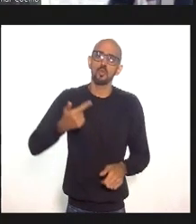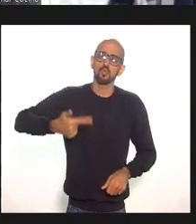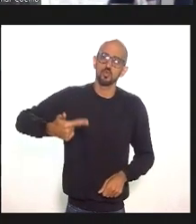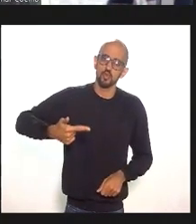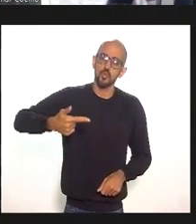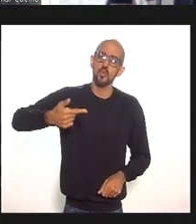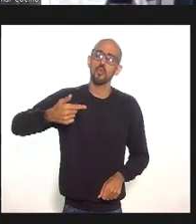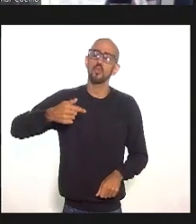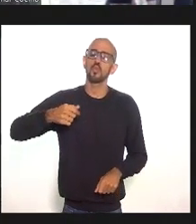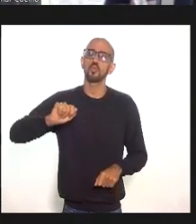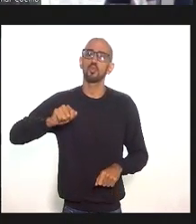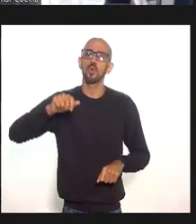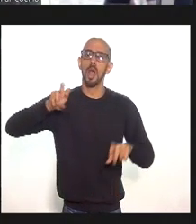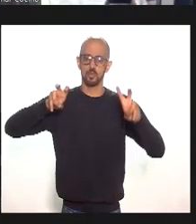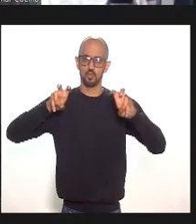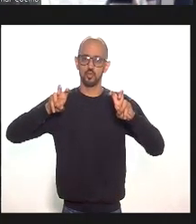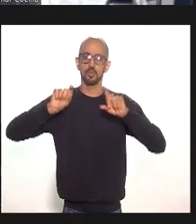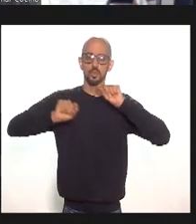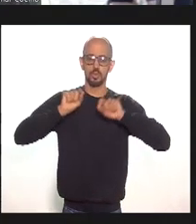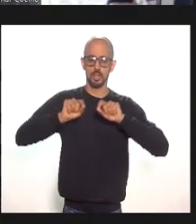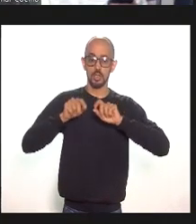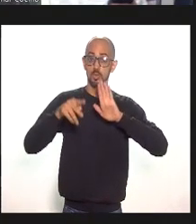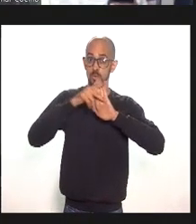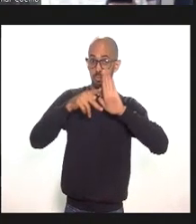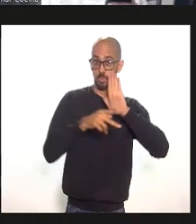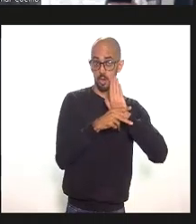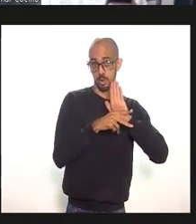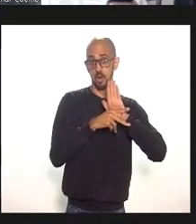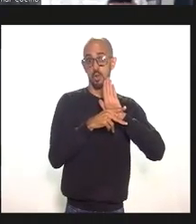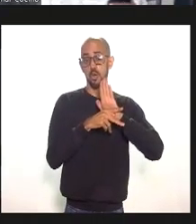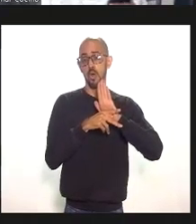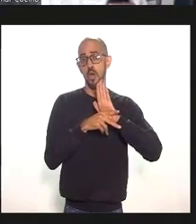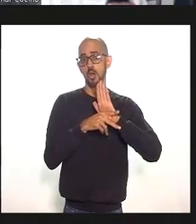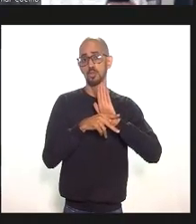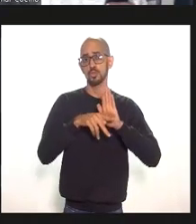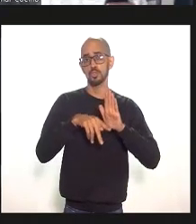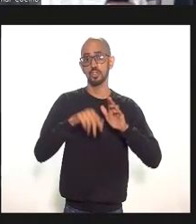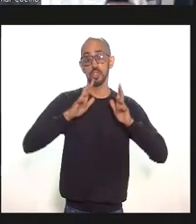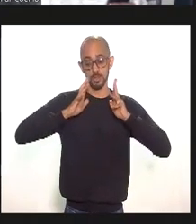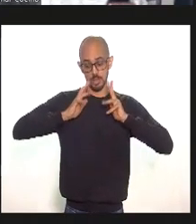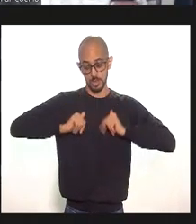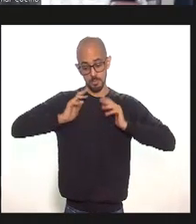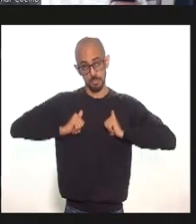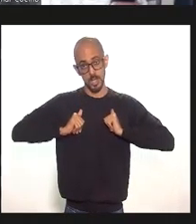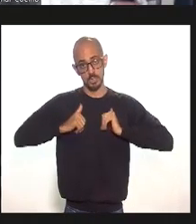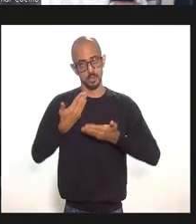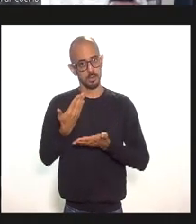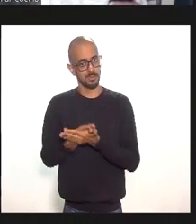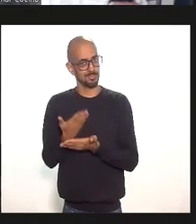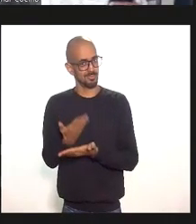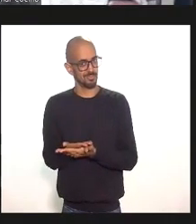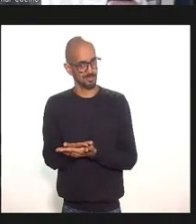Tia Ju, é a questão dos protocolos de sanitização e de higienização nas escolas. Me chama